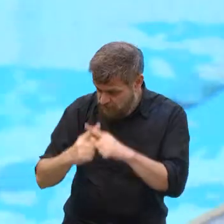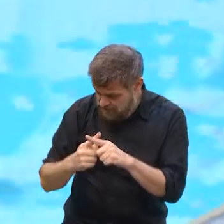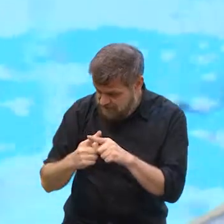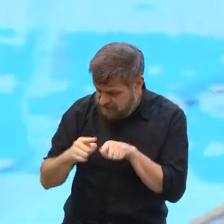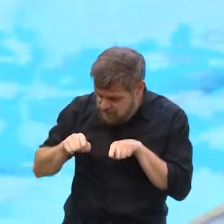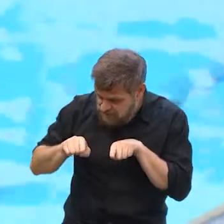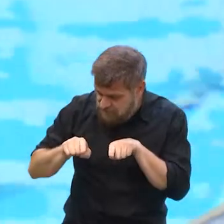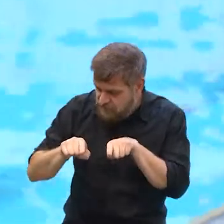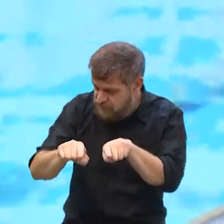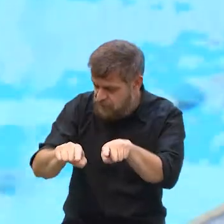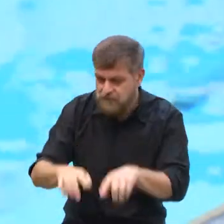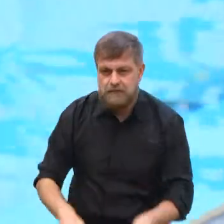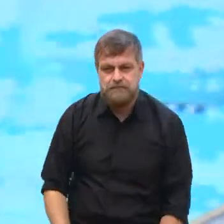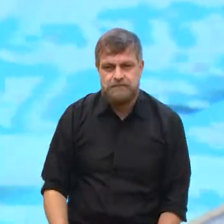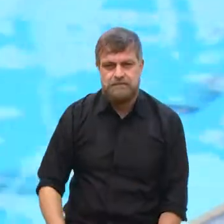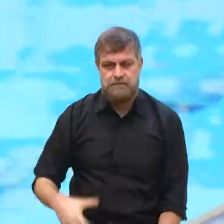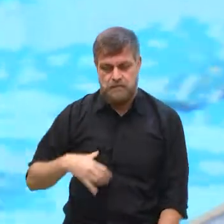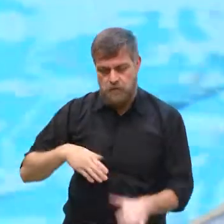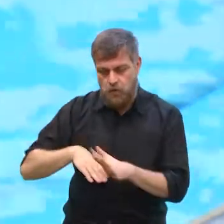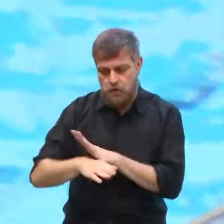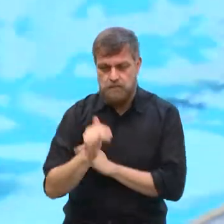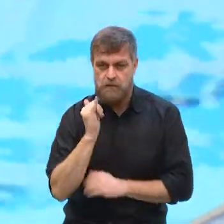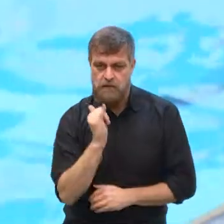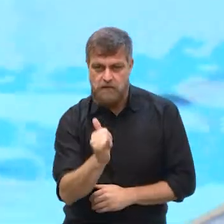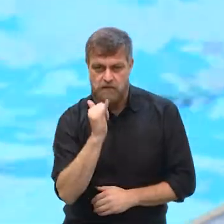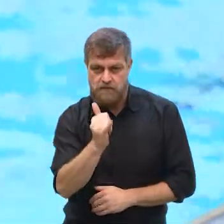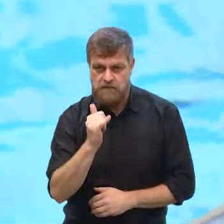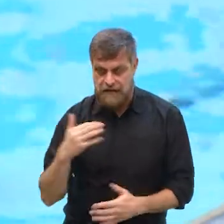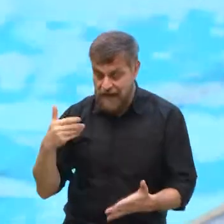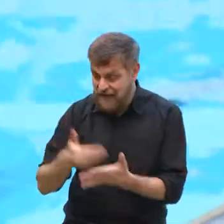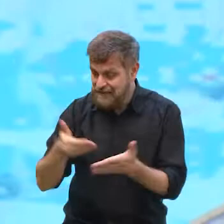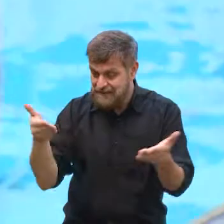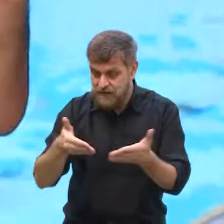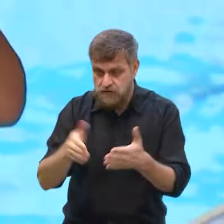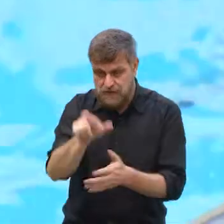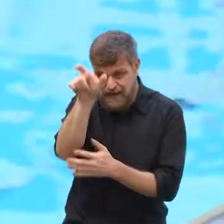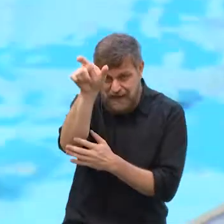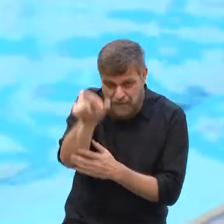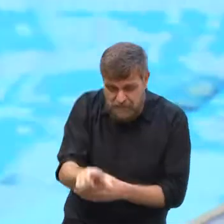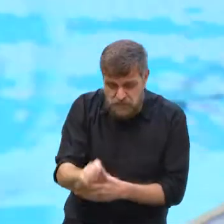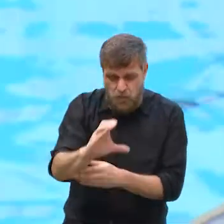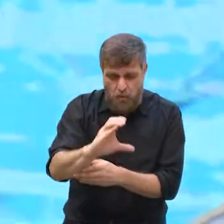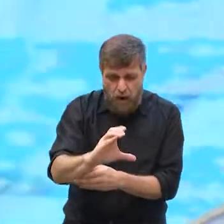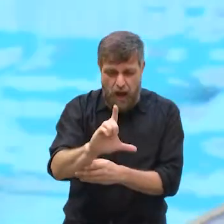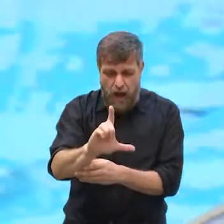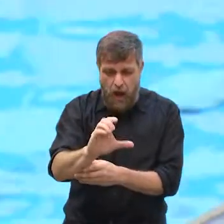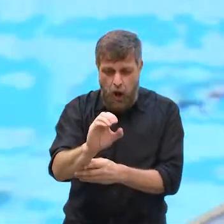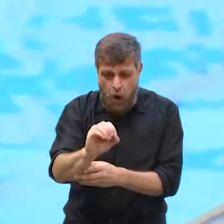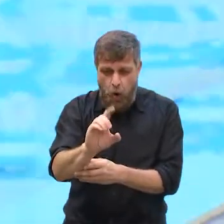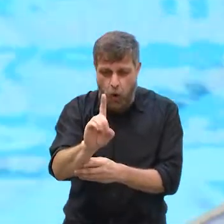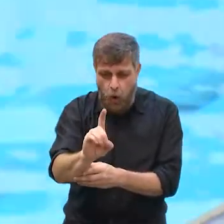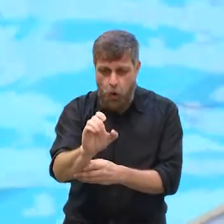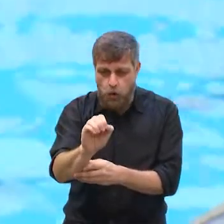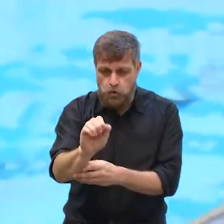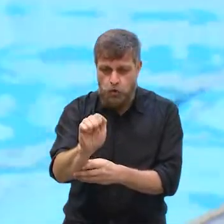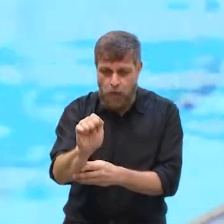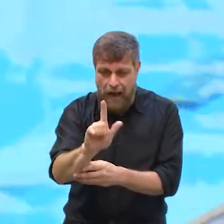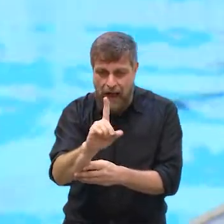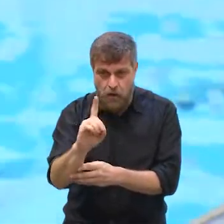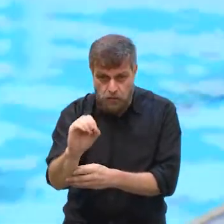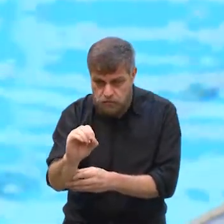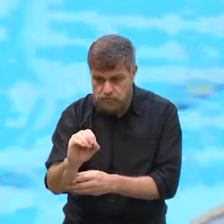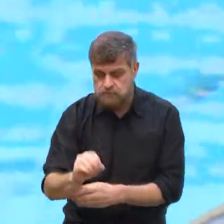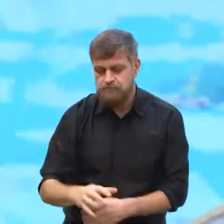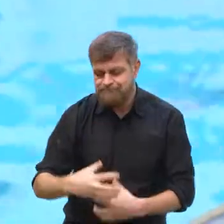Olha, eu costumo dizer assim, né, e até hoje eu faço questão de falar do Clodoaldo, que foi uma inspiração, um grande exemplo, porque eu